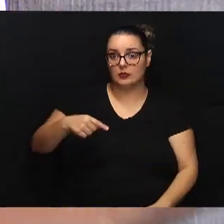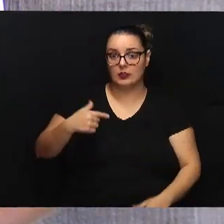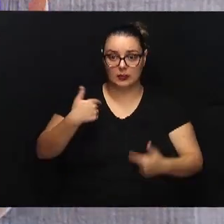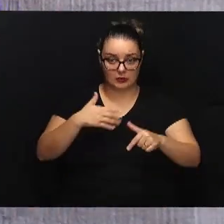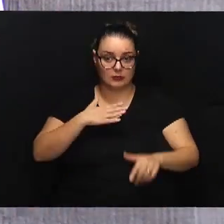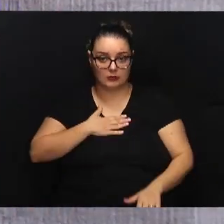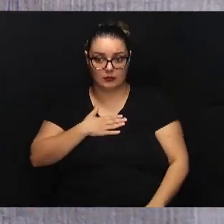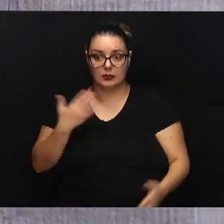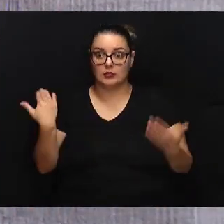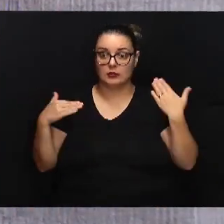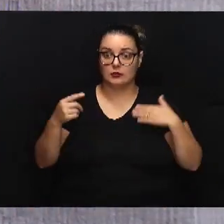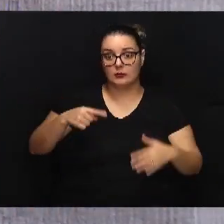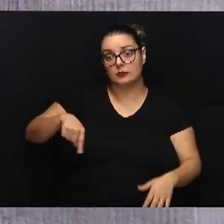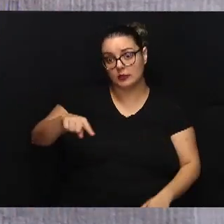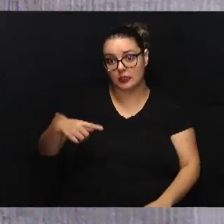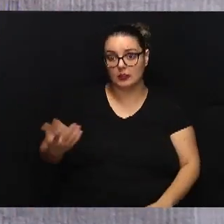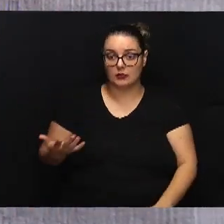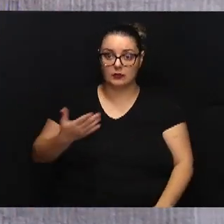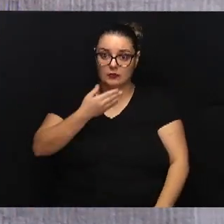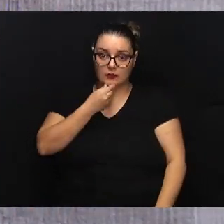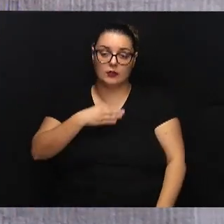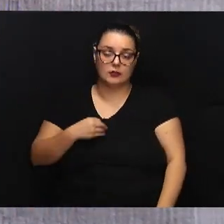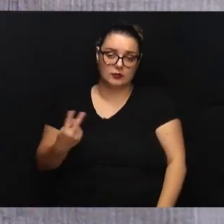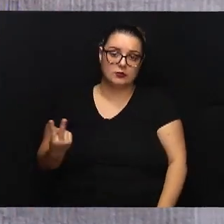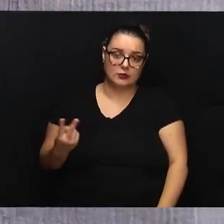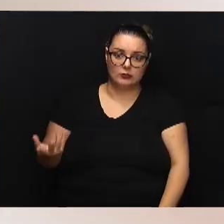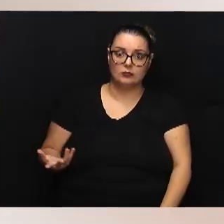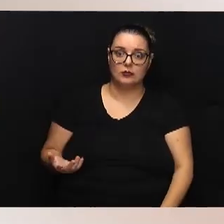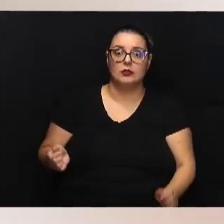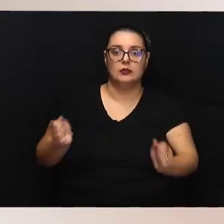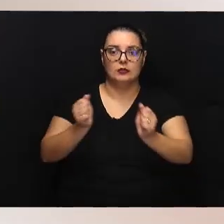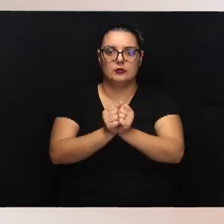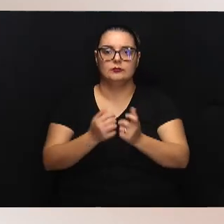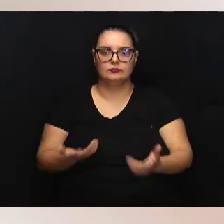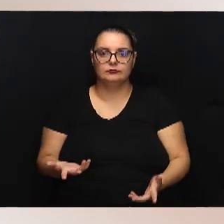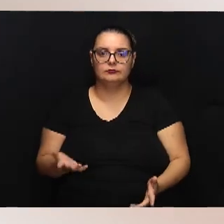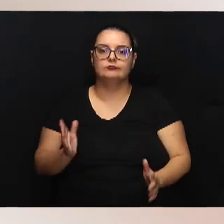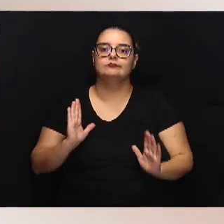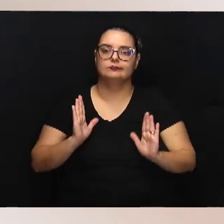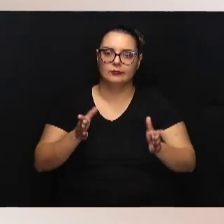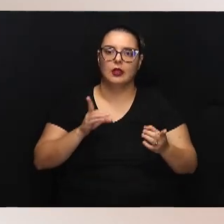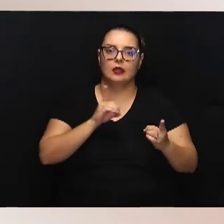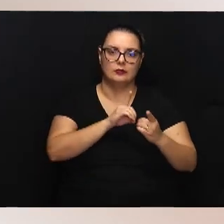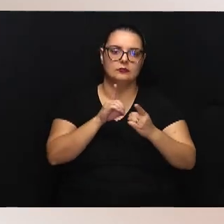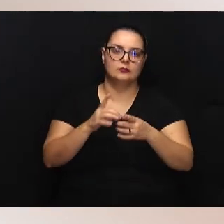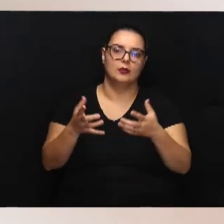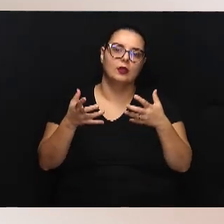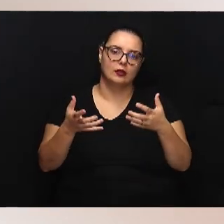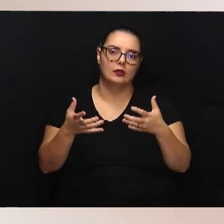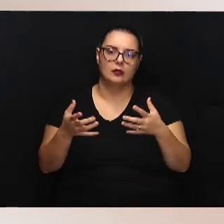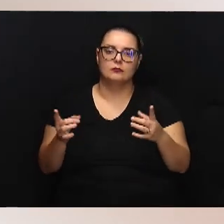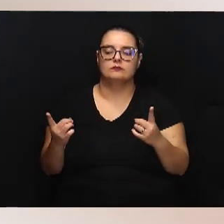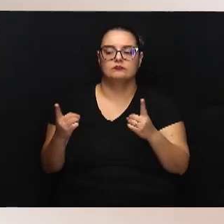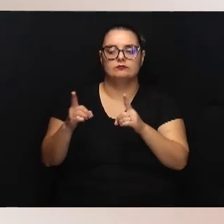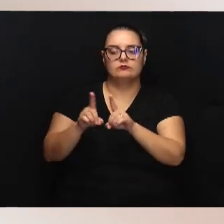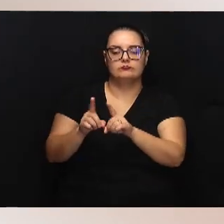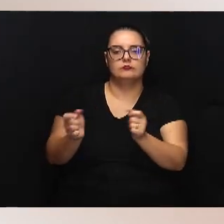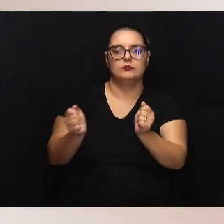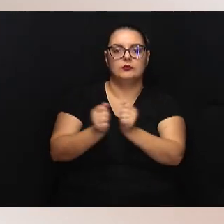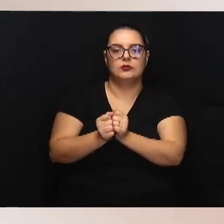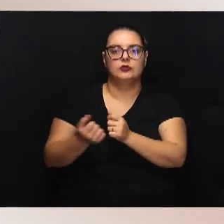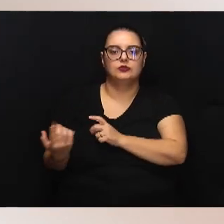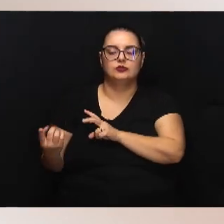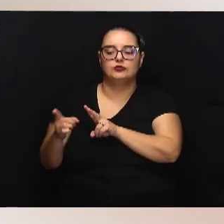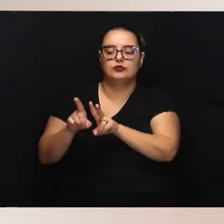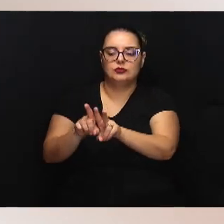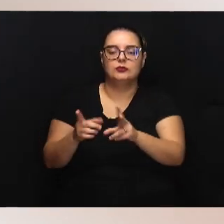para eles. Mas só o fato da gente estar junto, eu acho que já atende ali o que eu queria, sabe? Essa proximidade de poder estar com eles. Então eu consigo